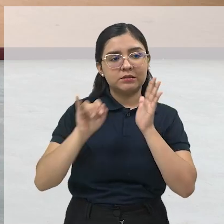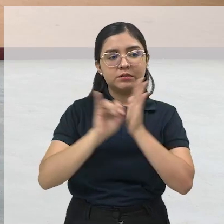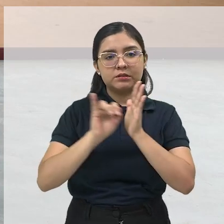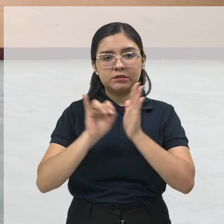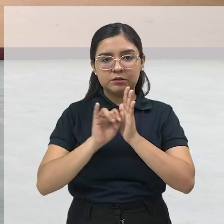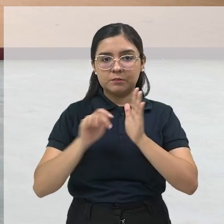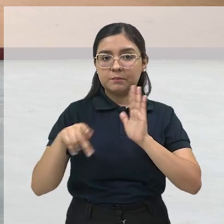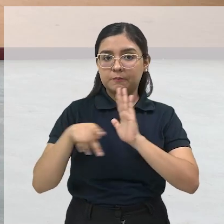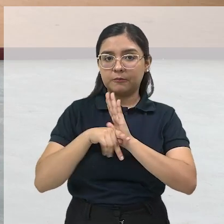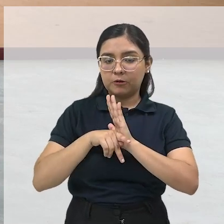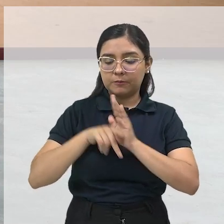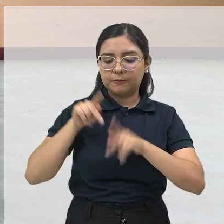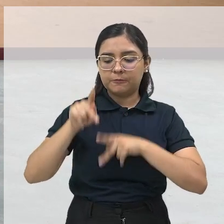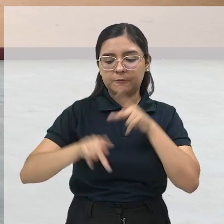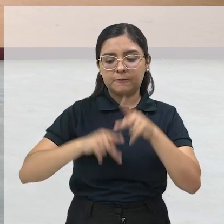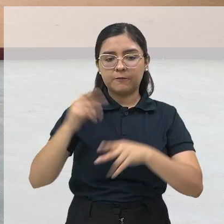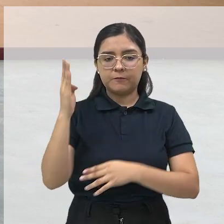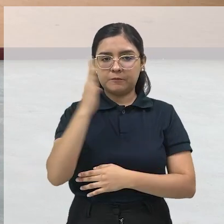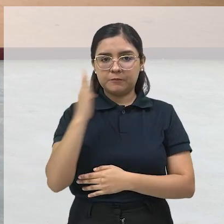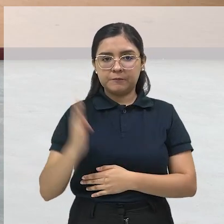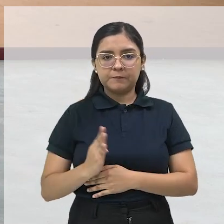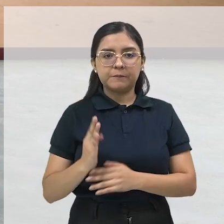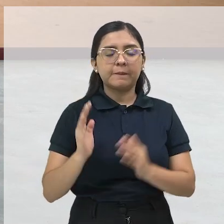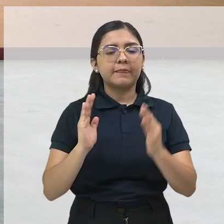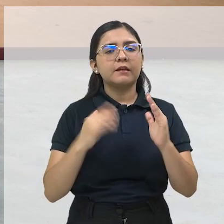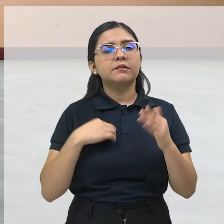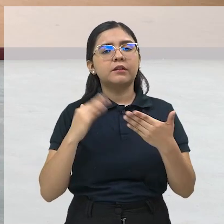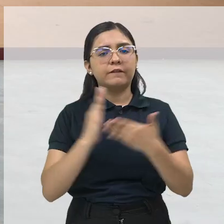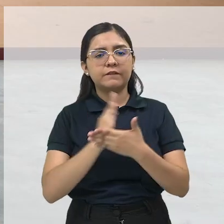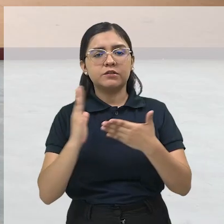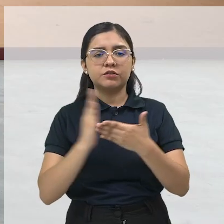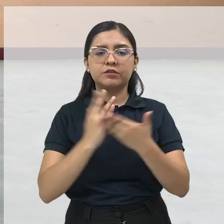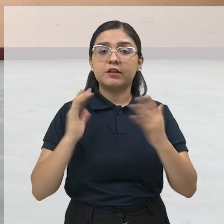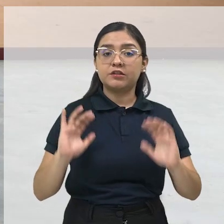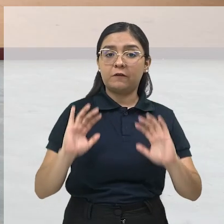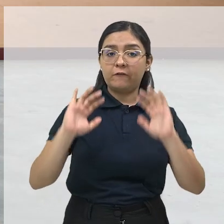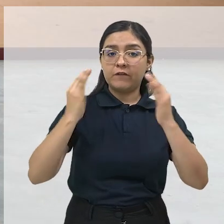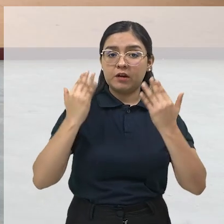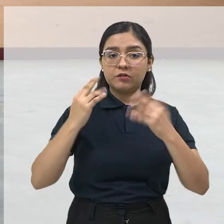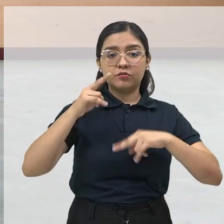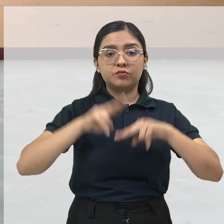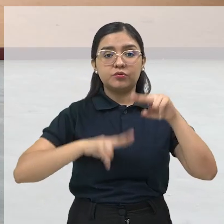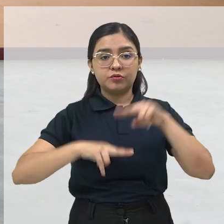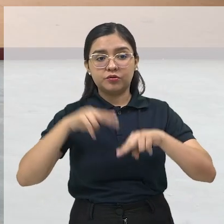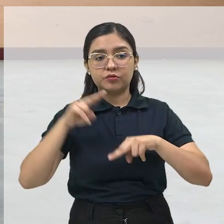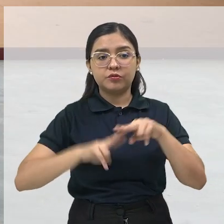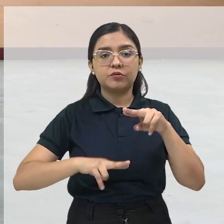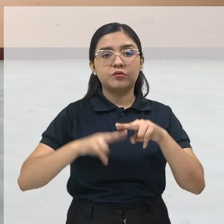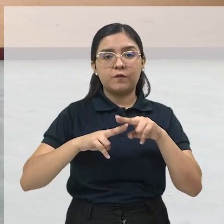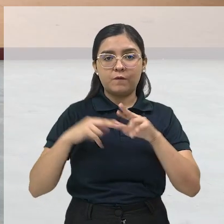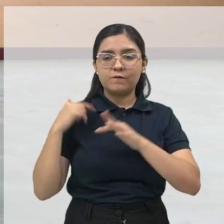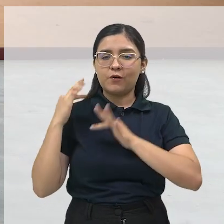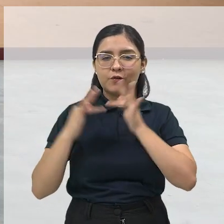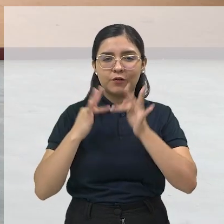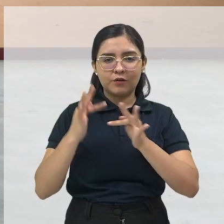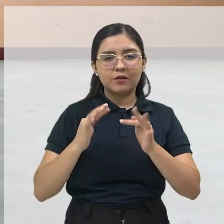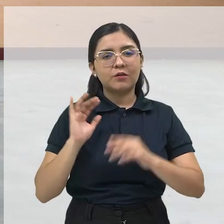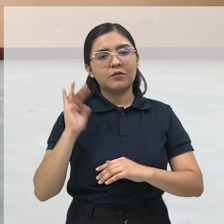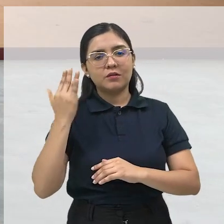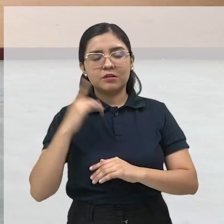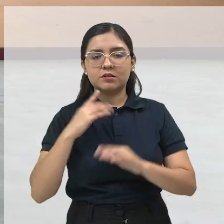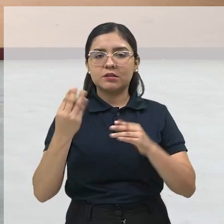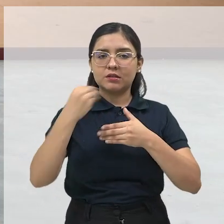dentro do povo brasileiro, né? Muitas vezes nas danças, nas festas juninas, digamos assim, nos festivais folclóricos que acontecem